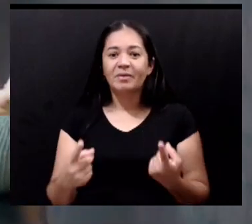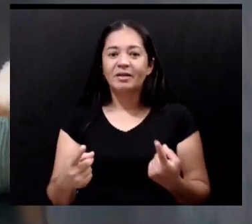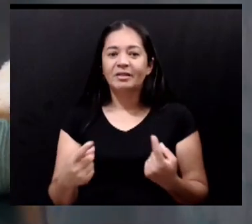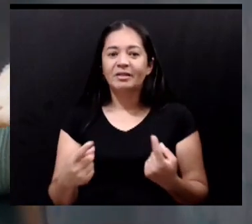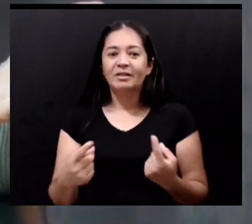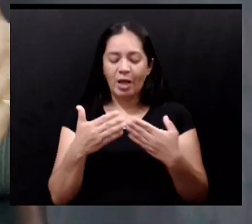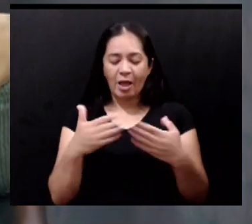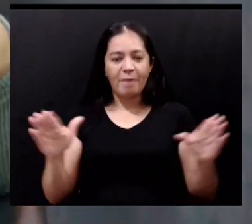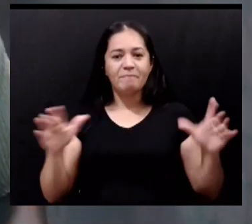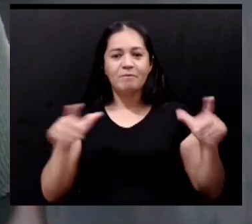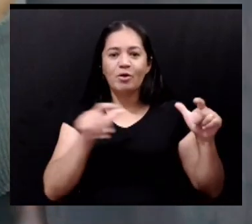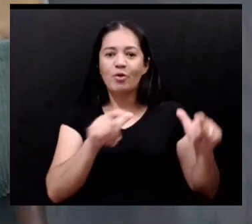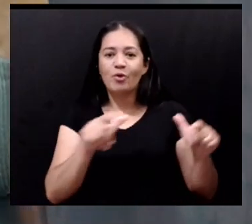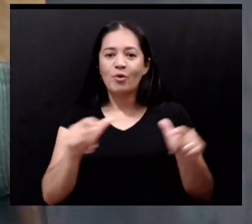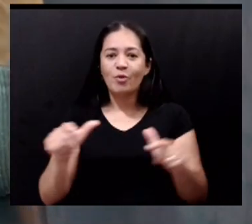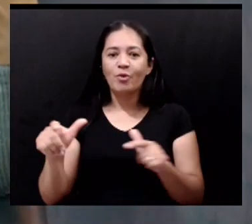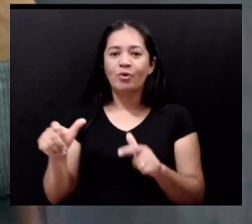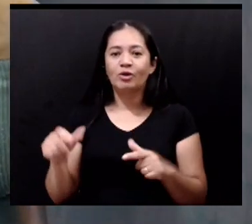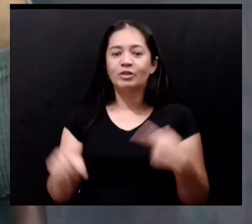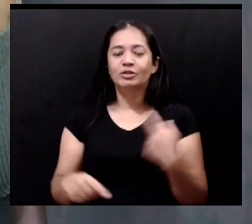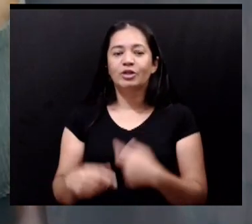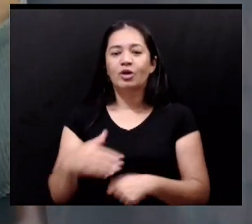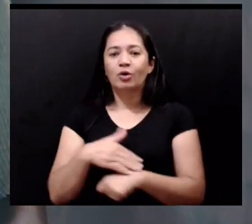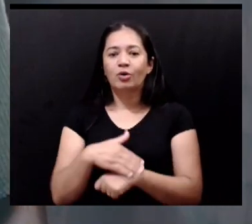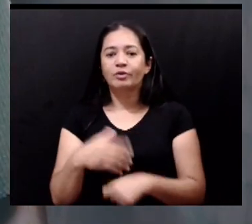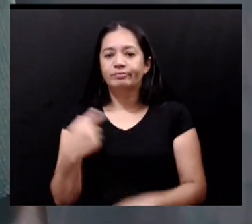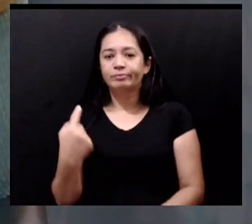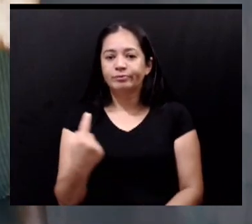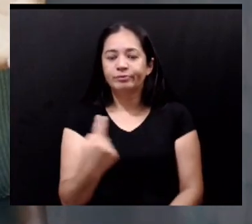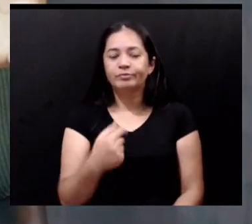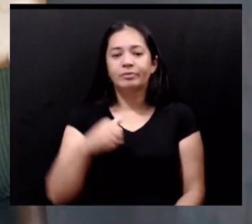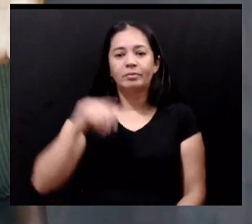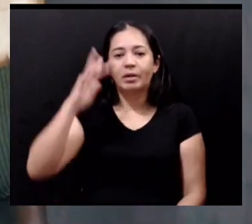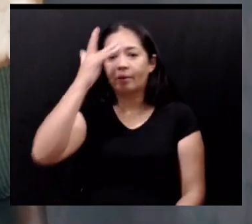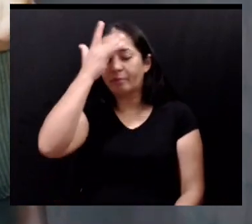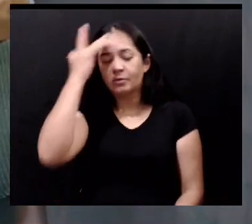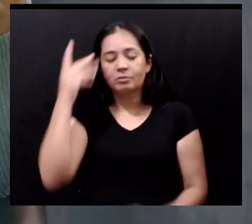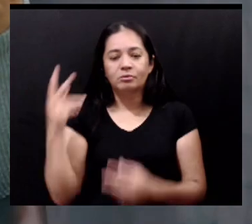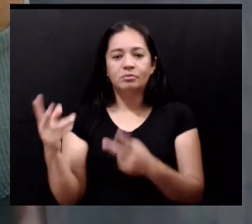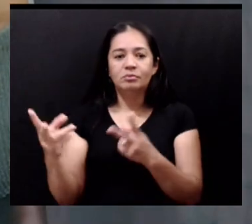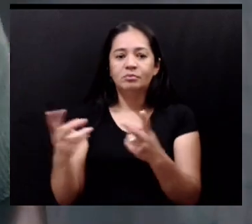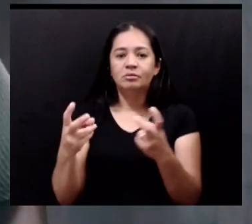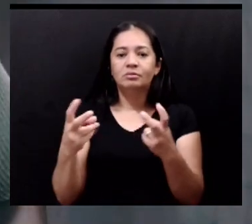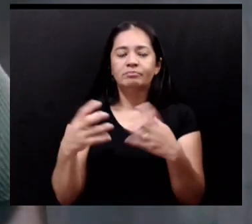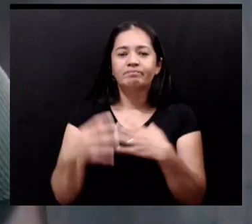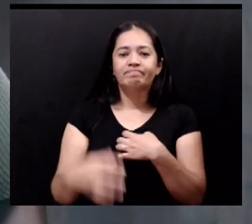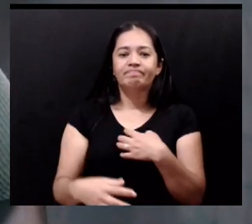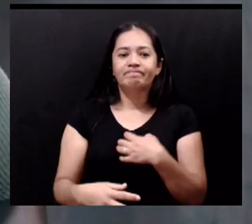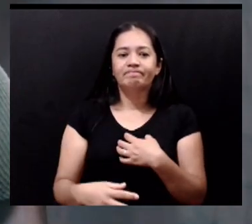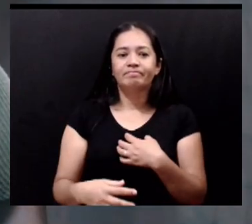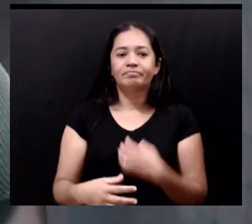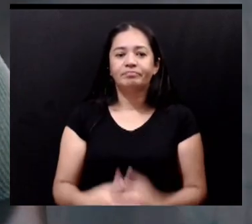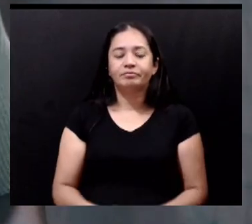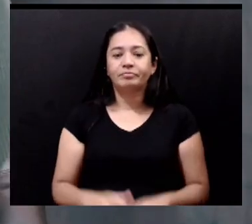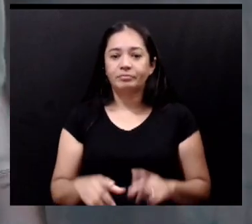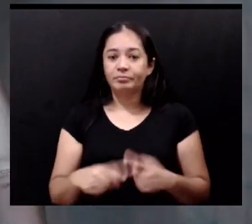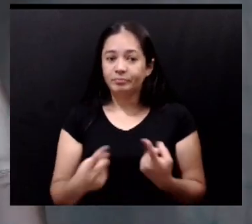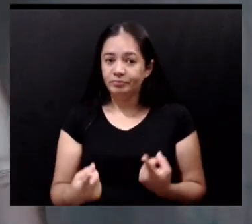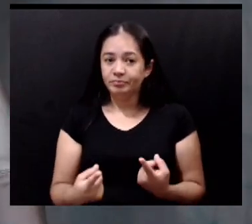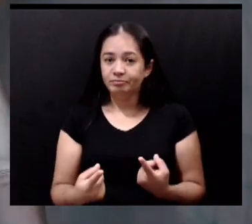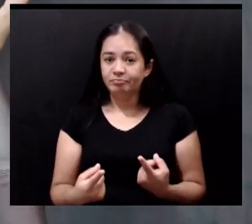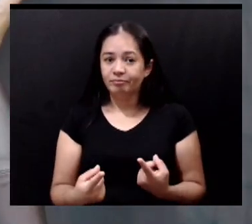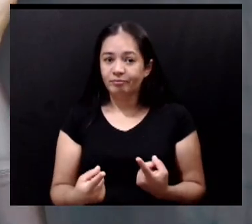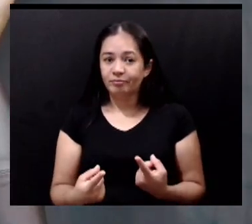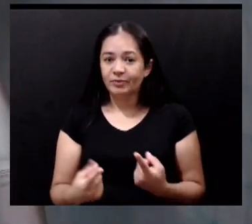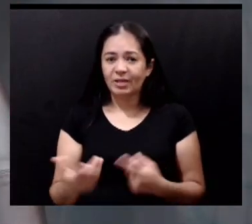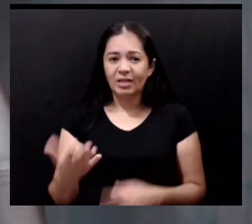abrir espaço para a gente falar e para que cada vez mais as pessoas percebam e tenham essa sensibilidade. Mas enquanto isso talvez não seja possível, coloca